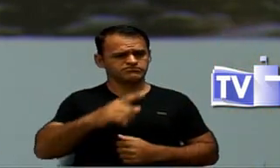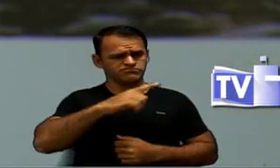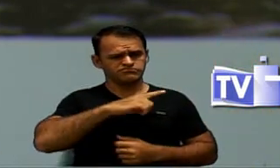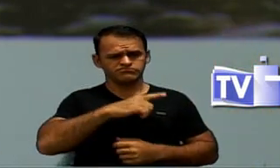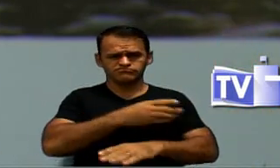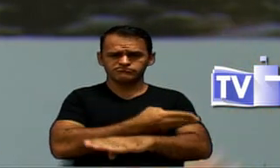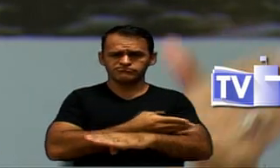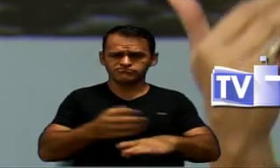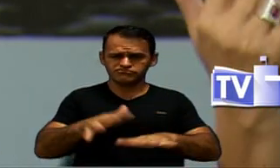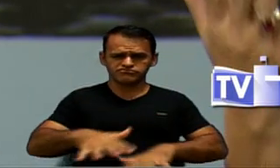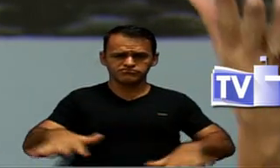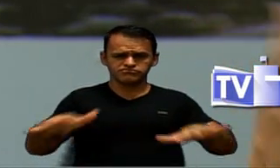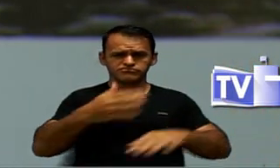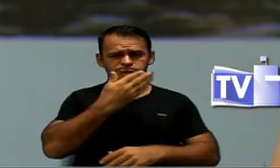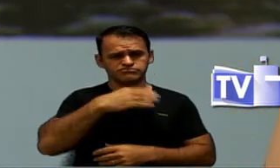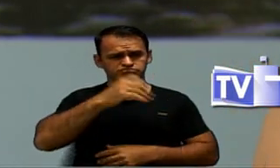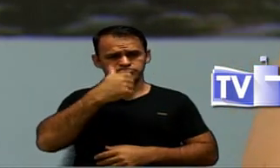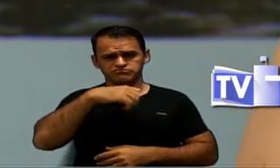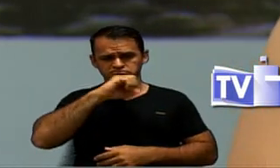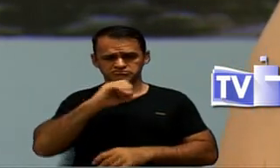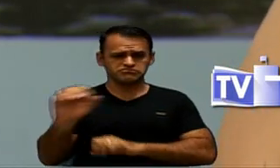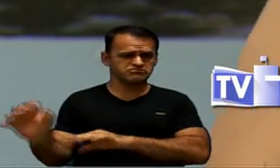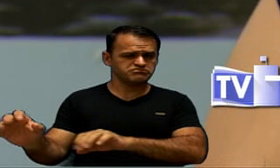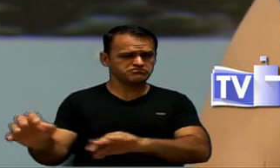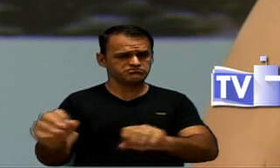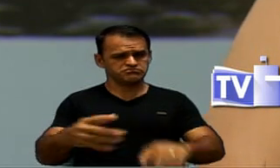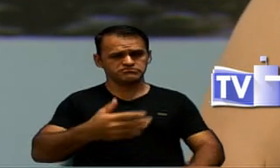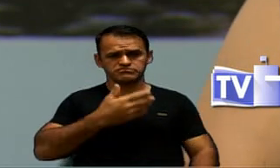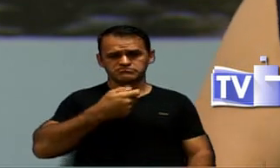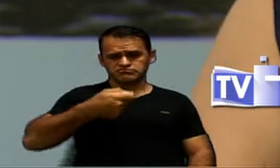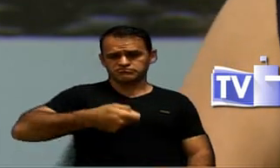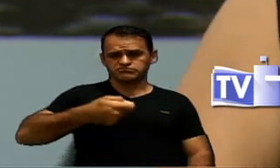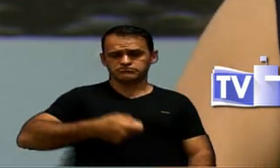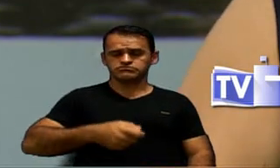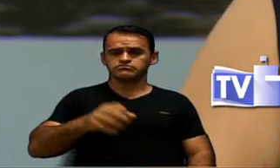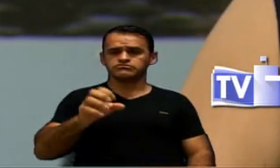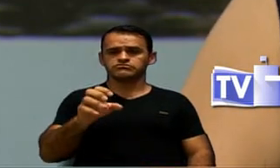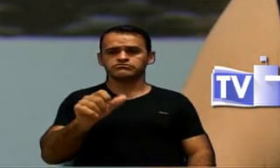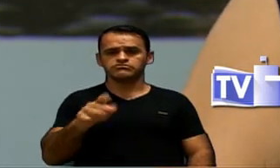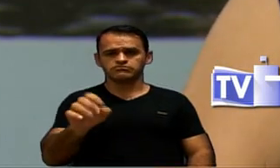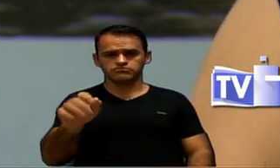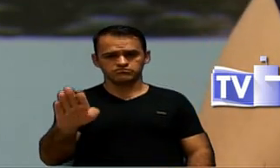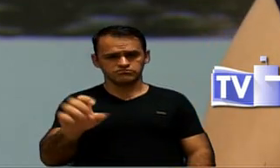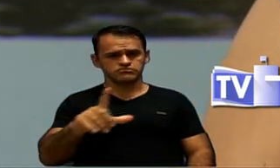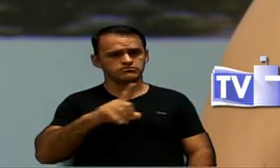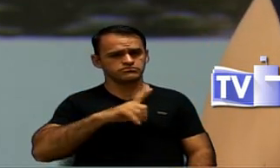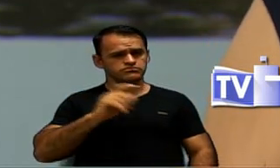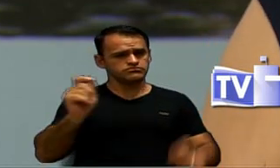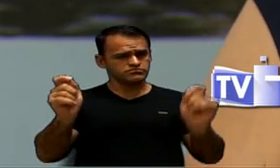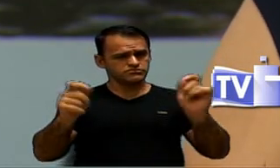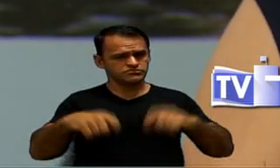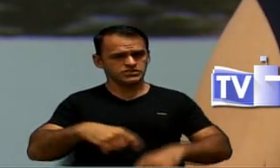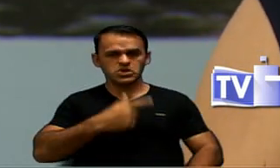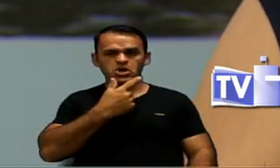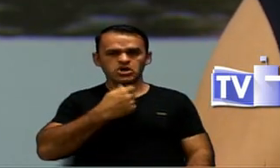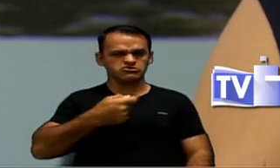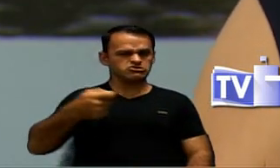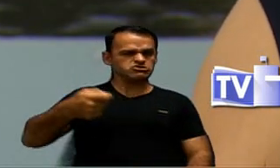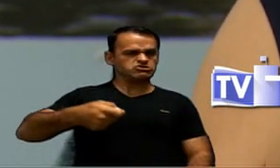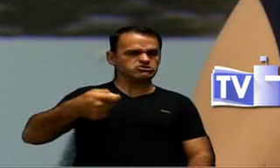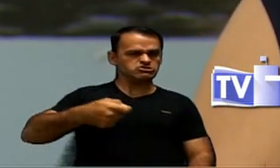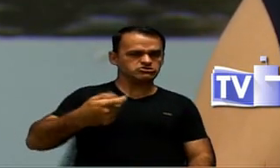está solto. Então a gente precisa mudar isso. E o Serave tem essa função de mudar a mentalidade, a